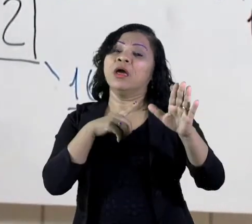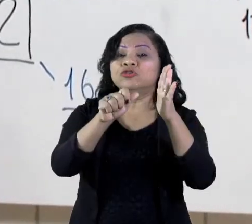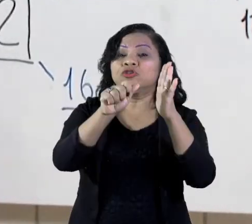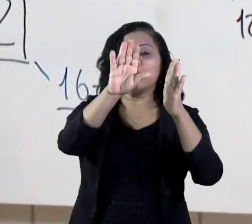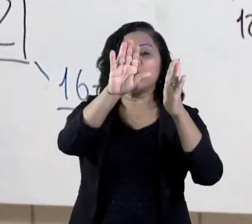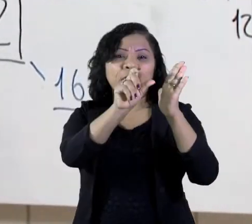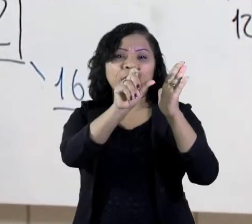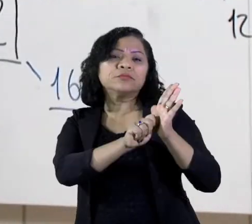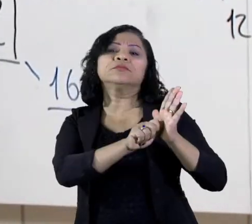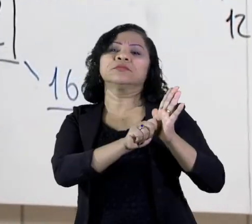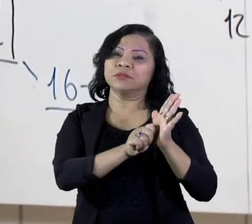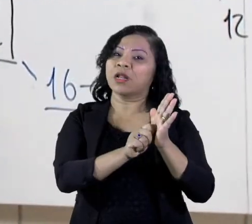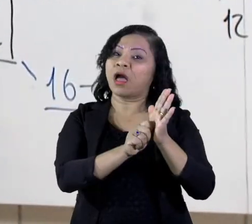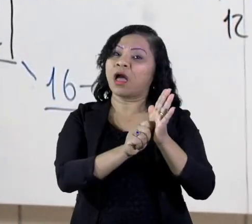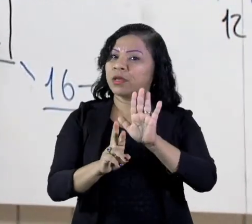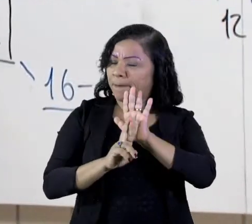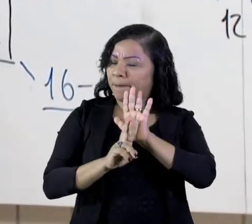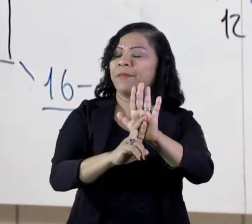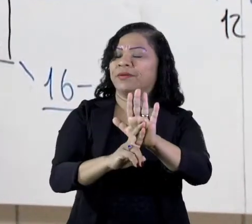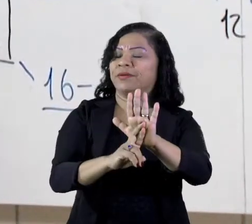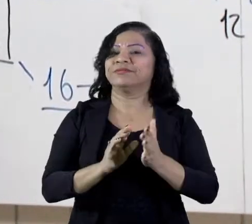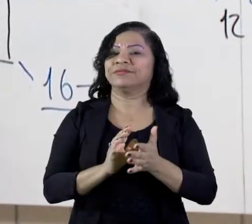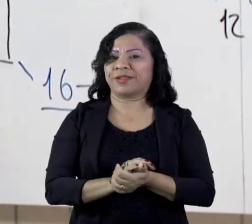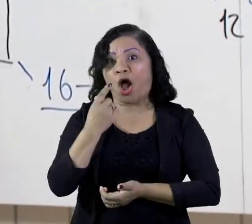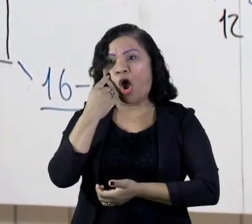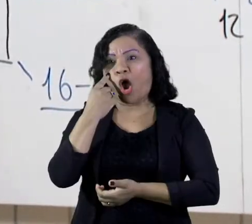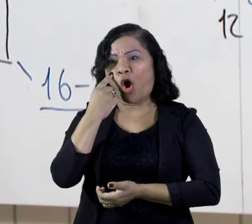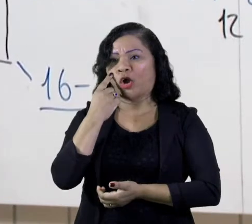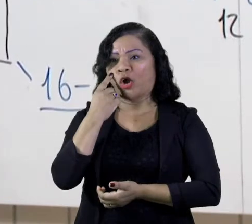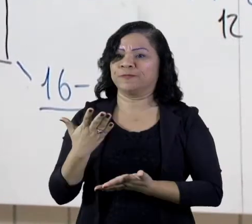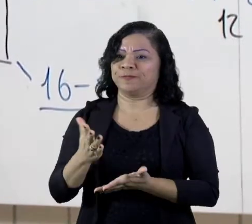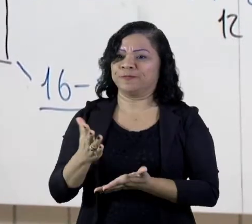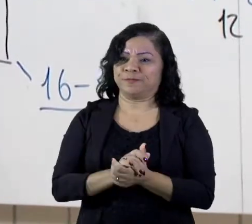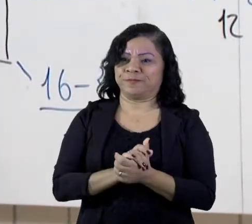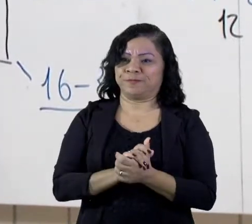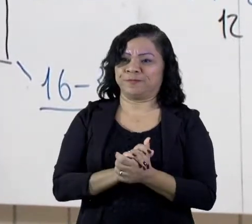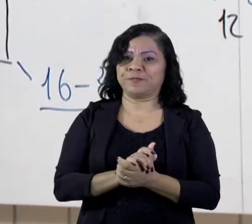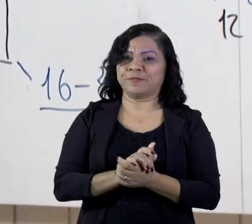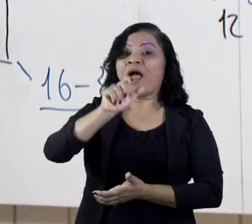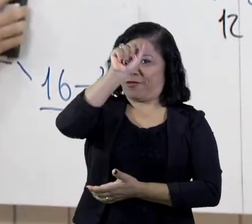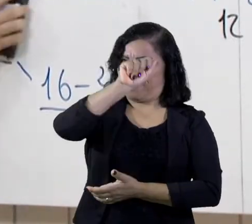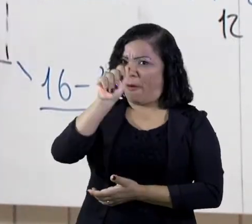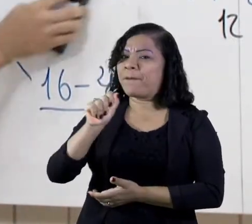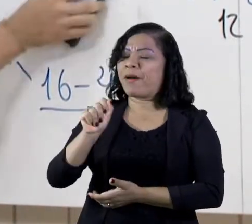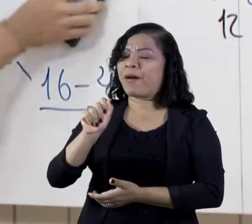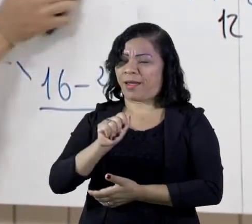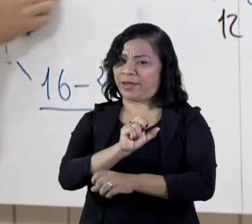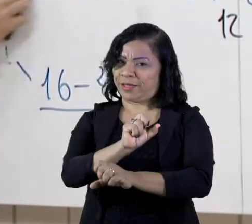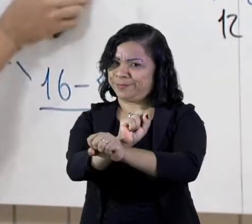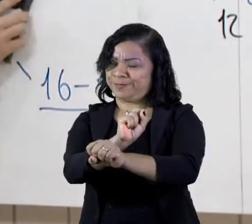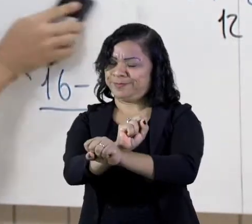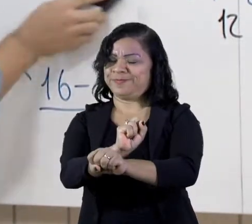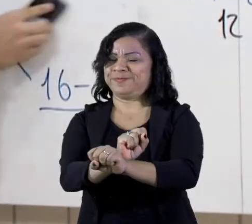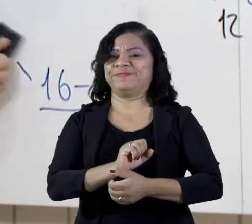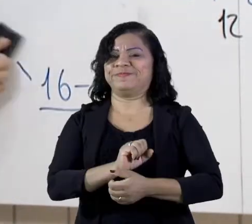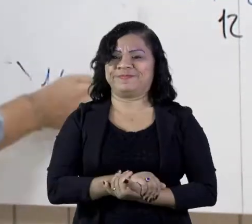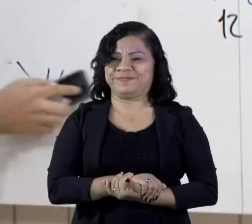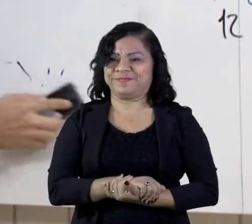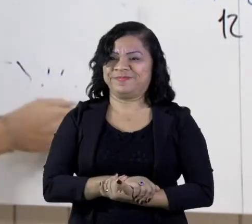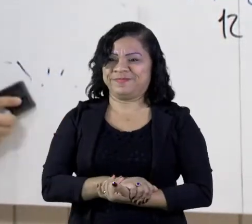aqui? Uou, acho que deu certo. Vou apagar aqui rapidinho, só um momento.